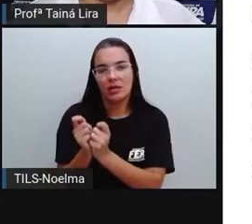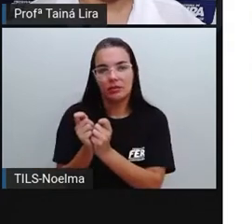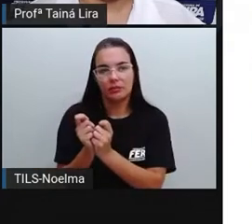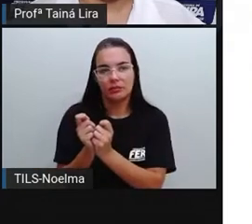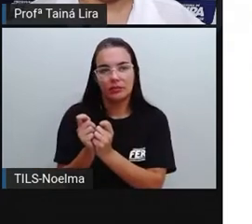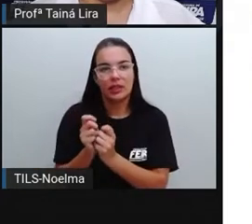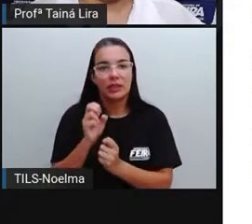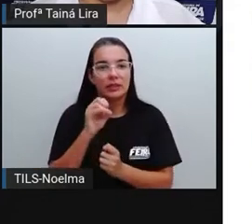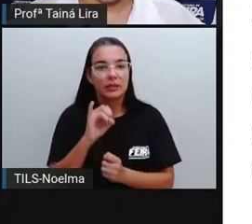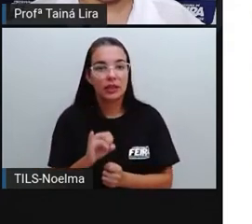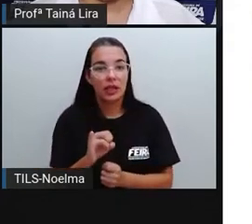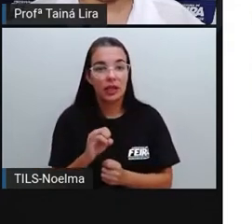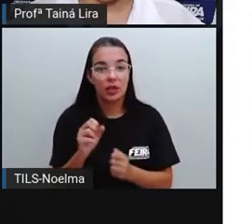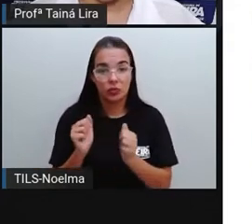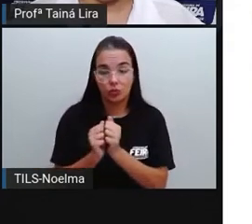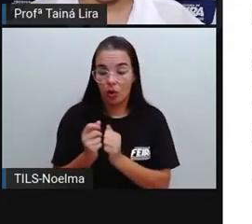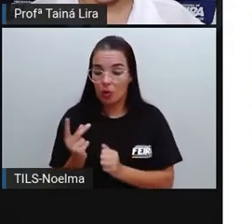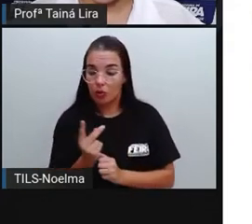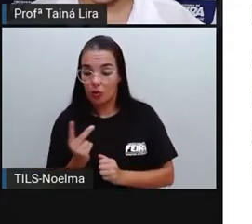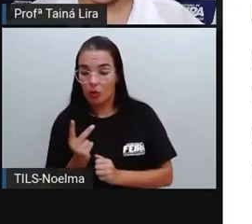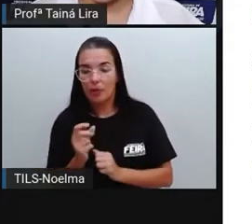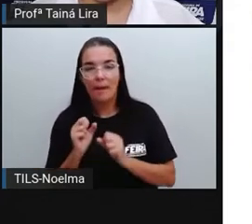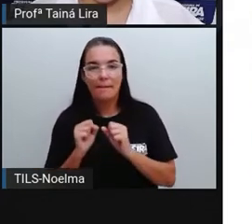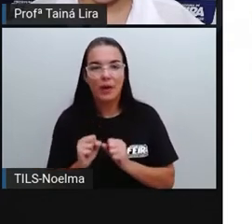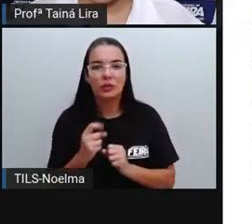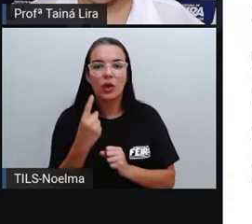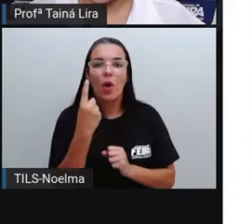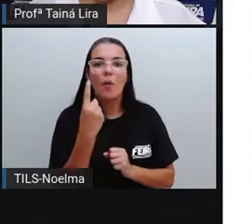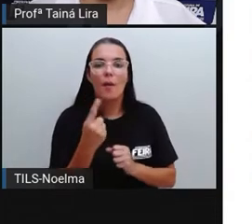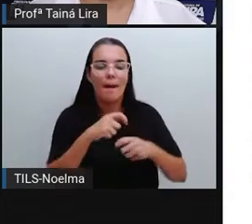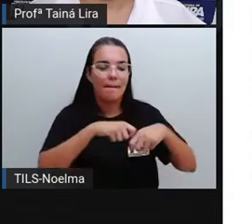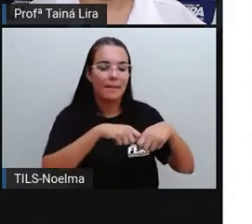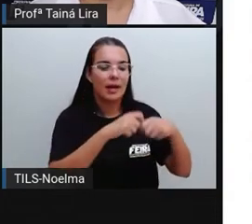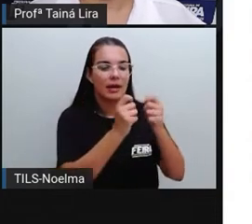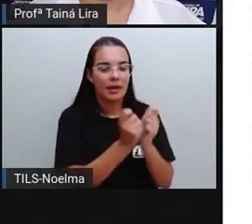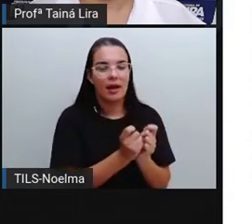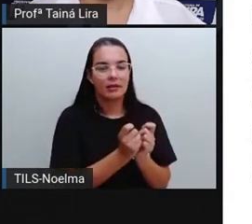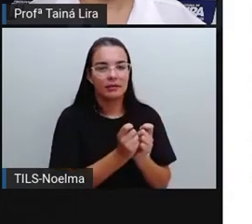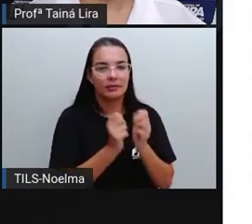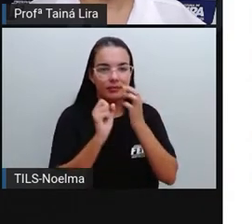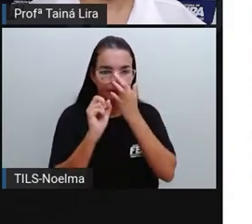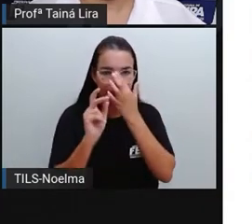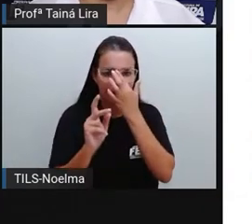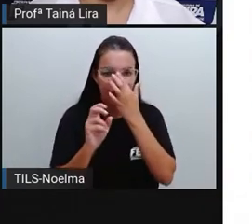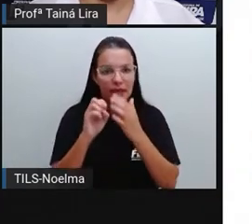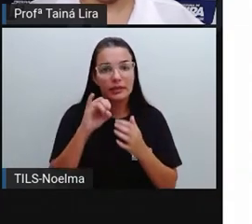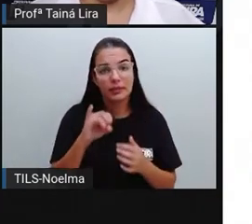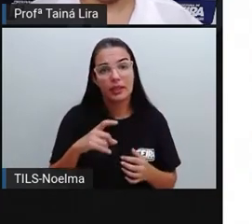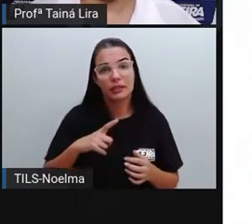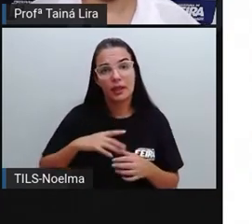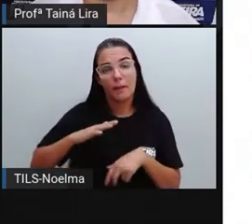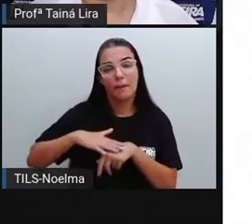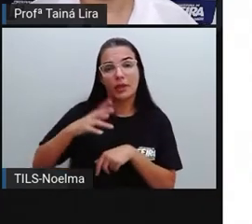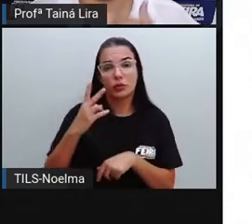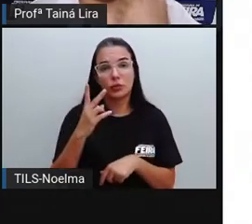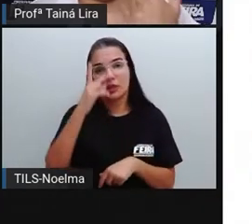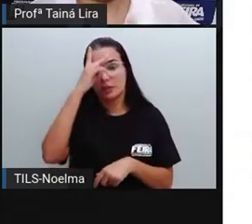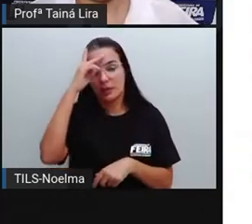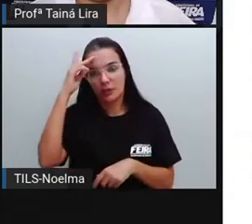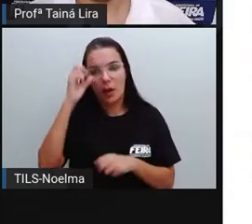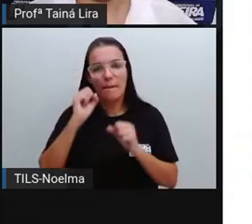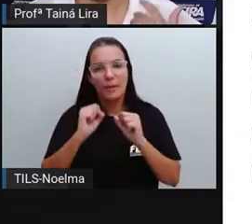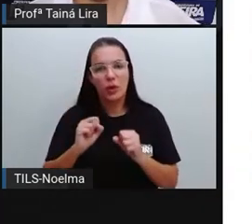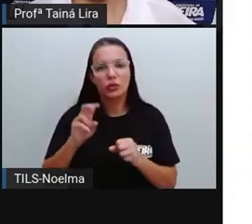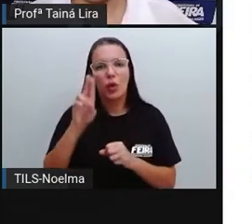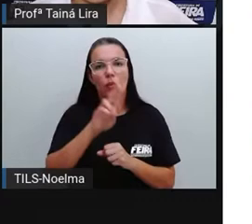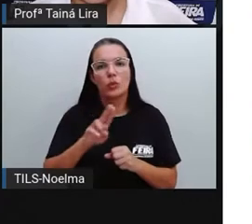duplas, podemos utilizar um baralho de cartas, tá? Então, caso o jogo tenha mais de duas pessoas, aí é